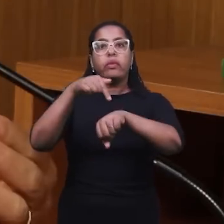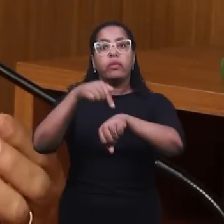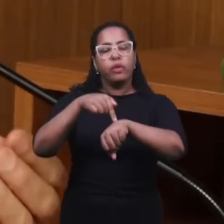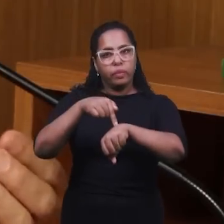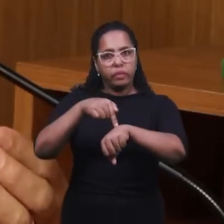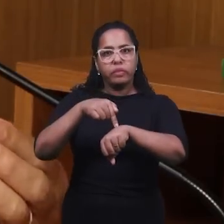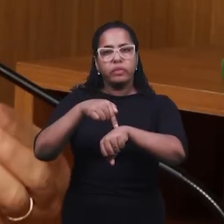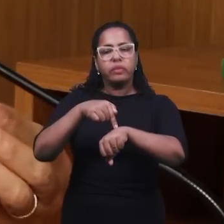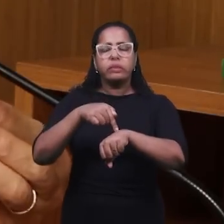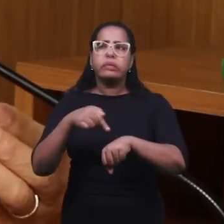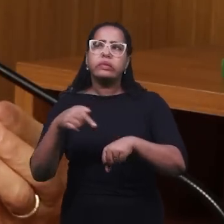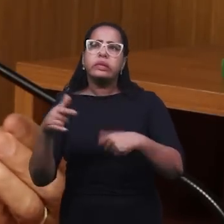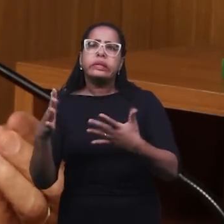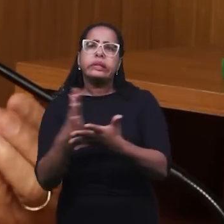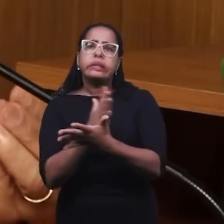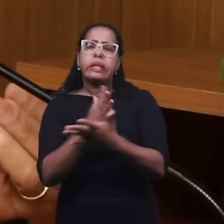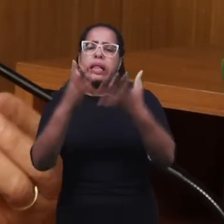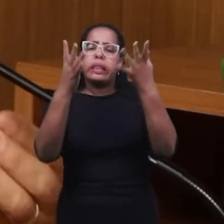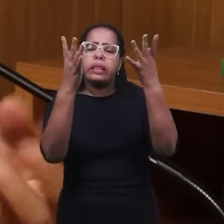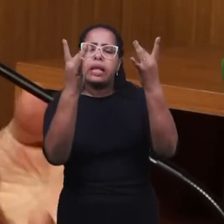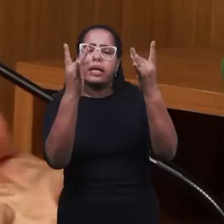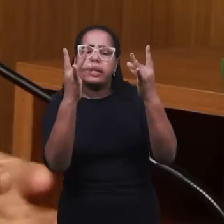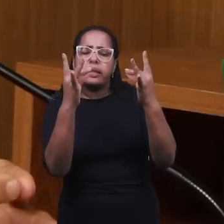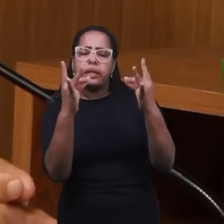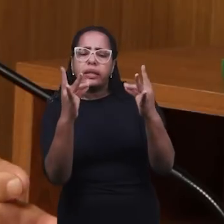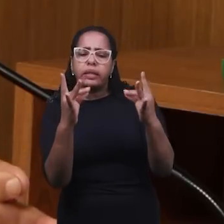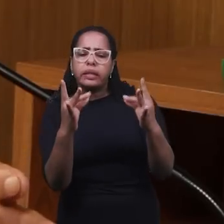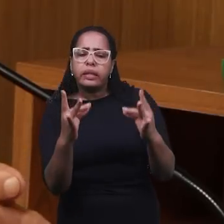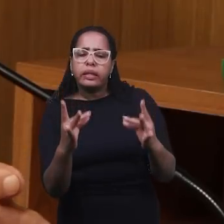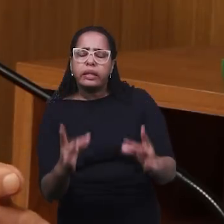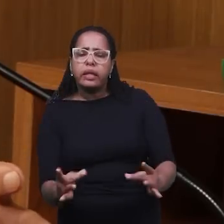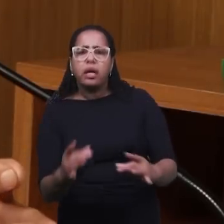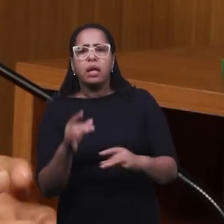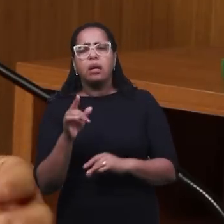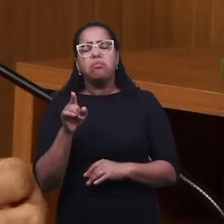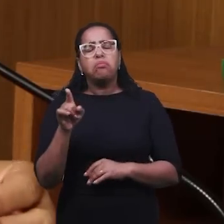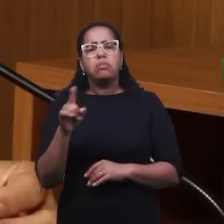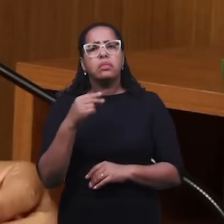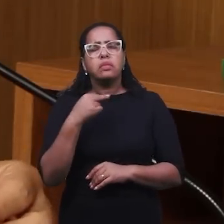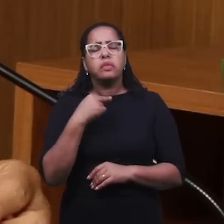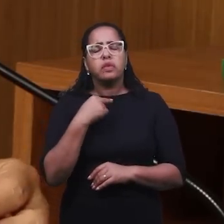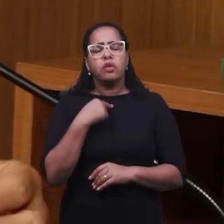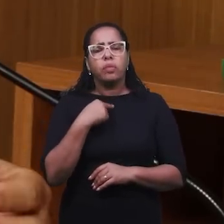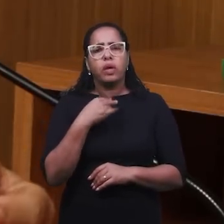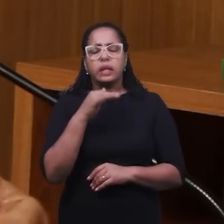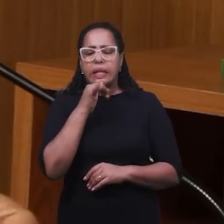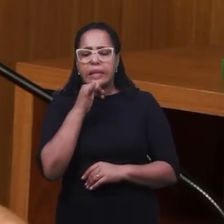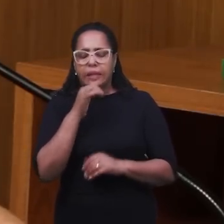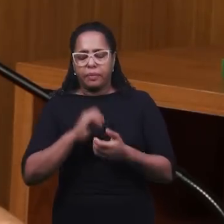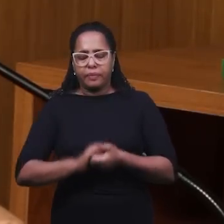não vai lá estudar a fisiologia do fígado ou do pâncreas ou a própria fisiologia do coração e tal.